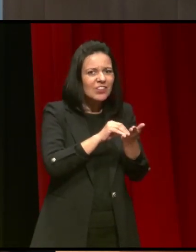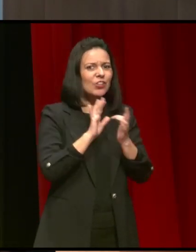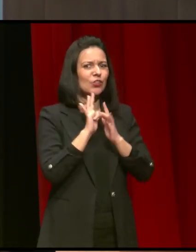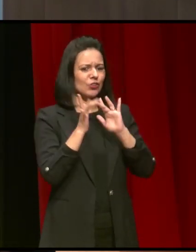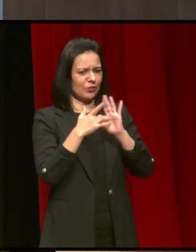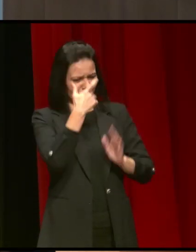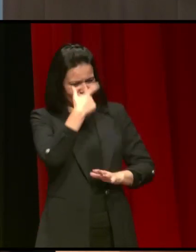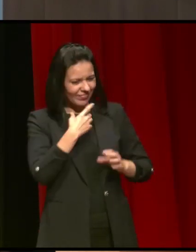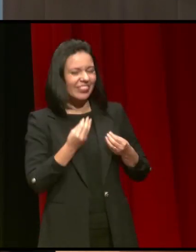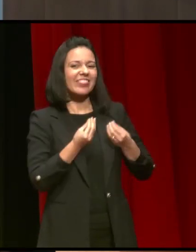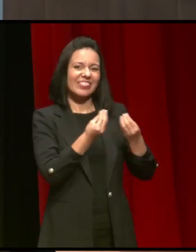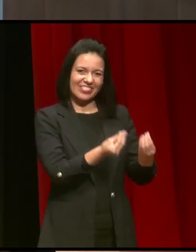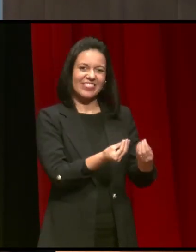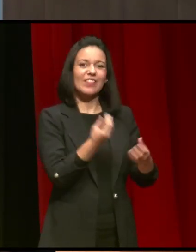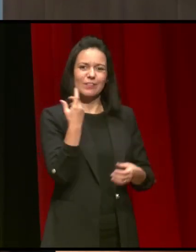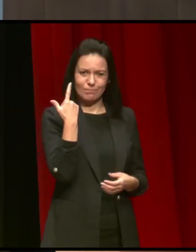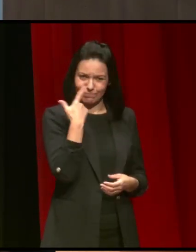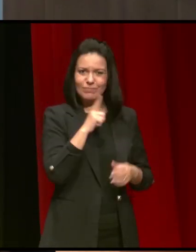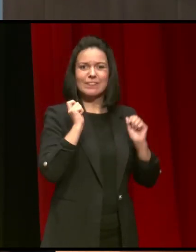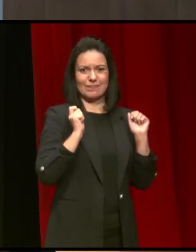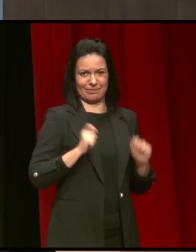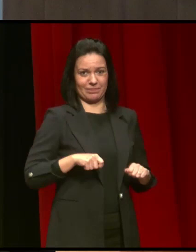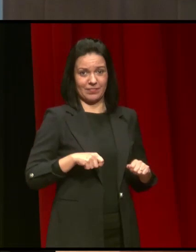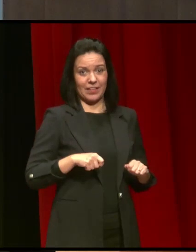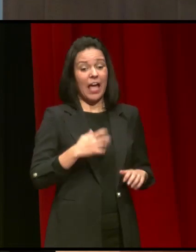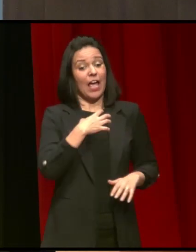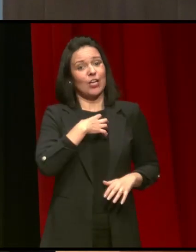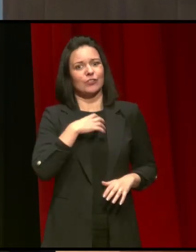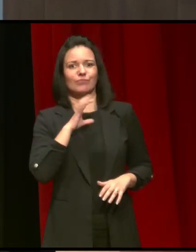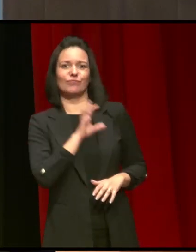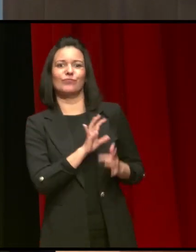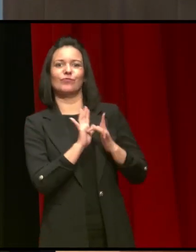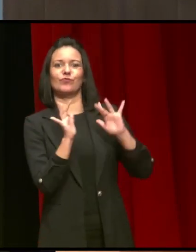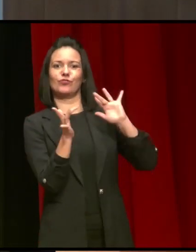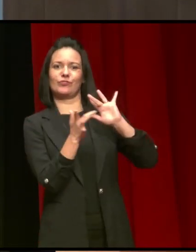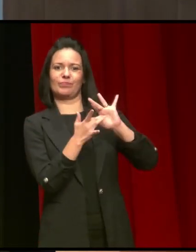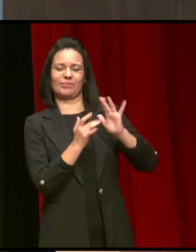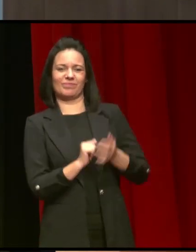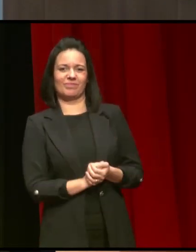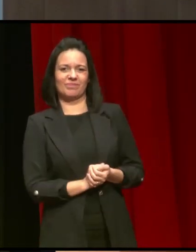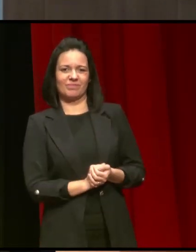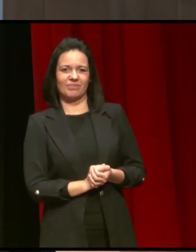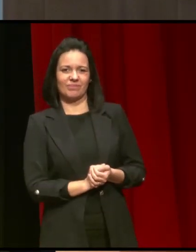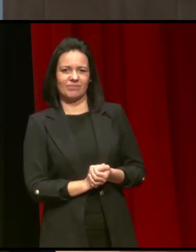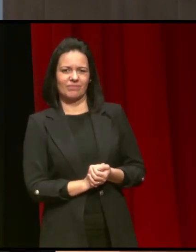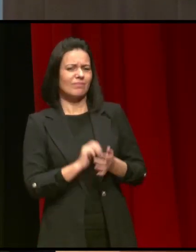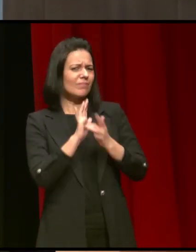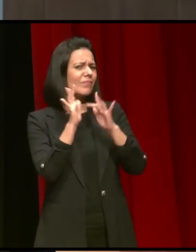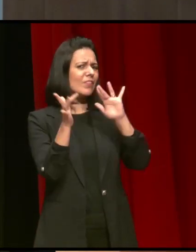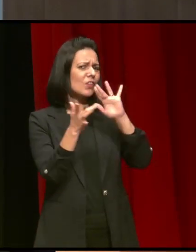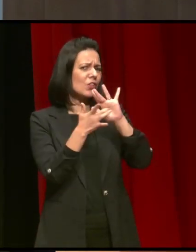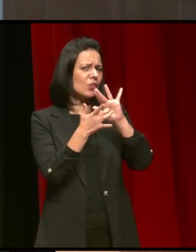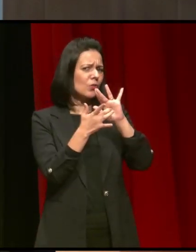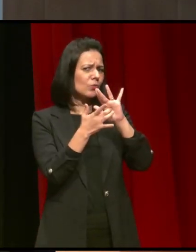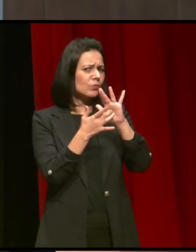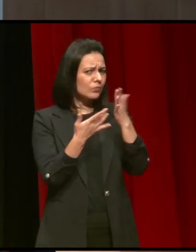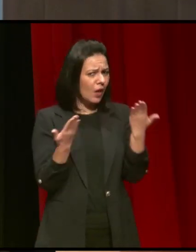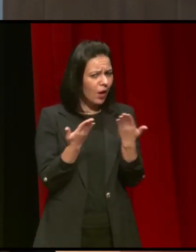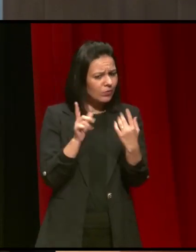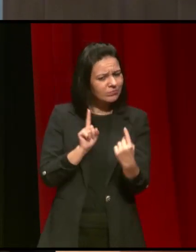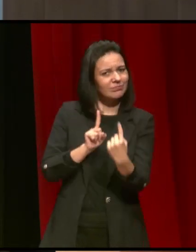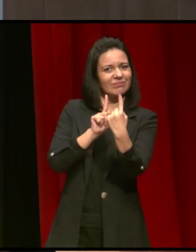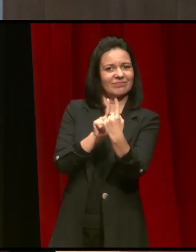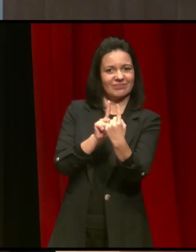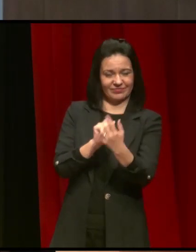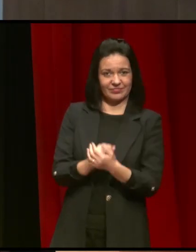entendendo, pessoal? Isso é a forma de Jesus trabalhar, tá? É lei e evangelho. Como é que Jesus lida com elas? Olha aqui, ó. Se